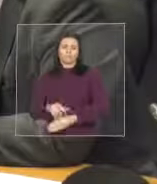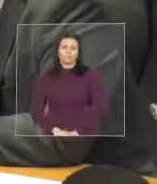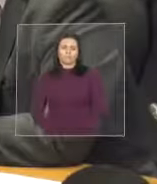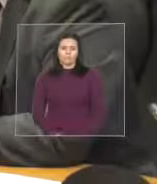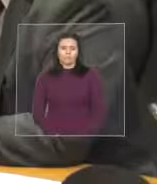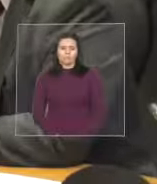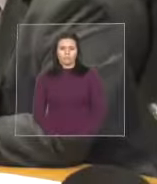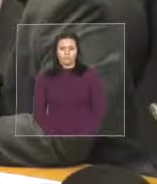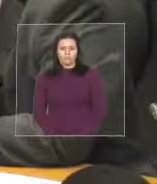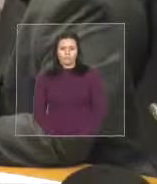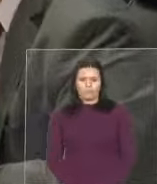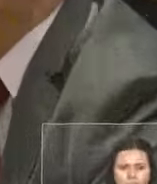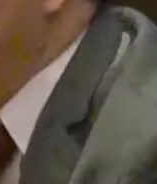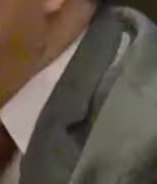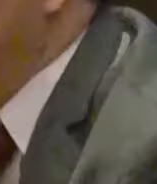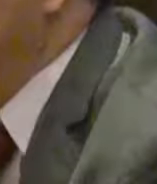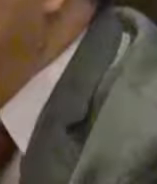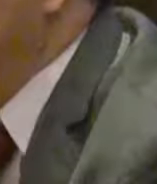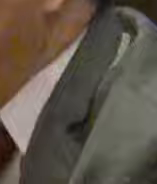quase uma década que é deputado aqui na casa.